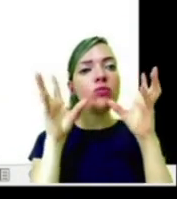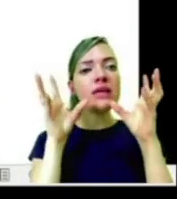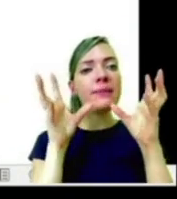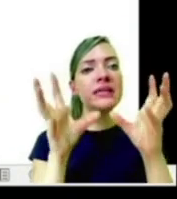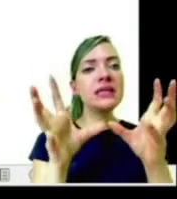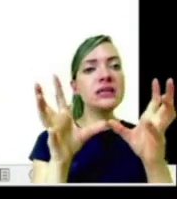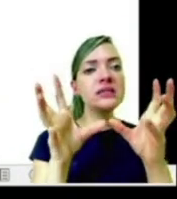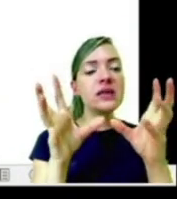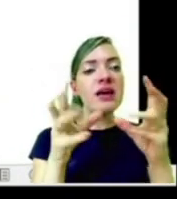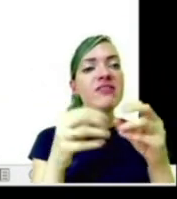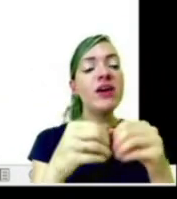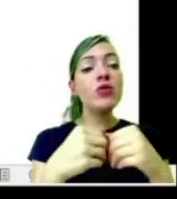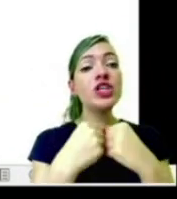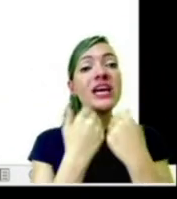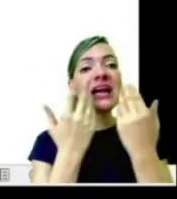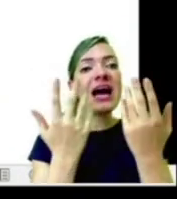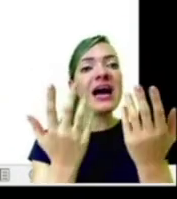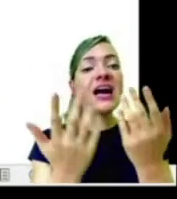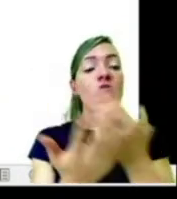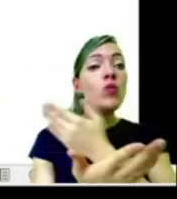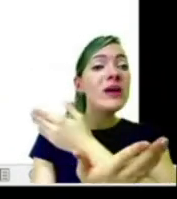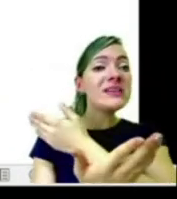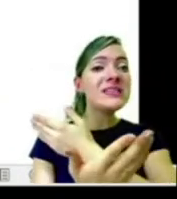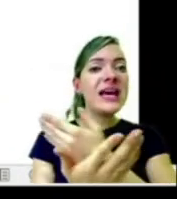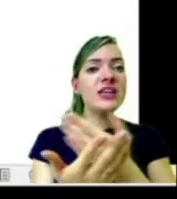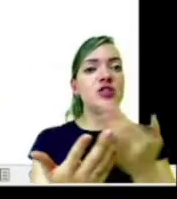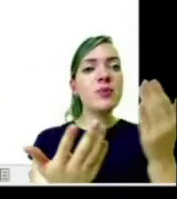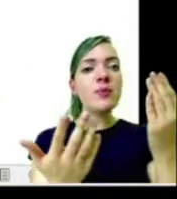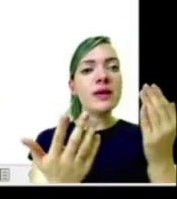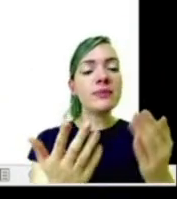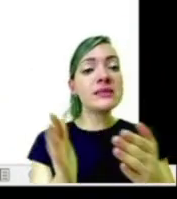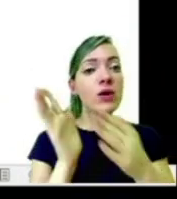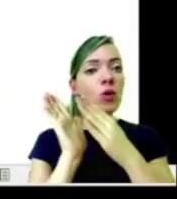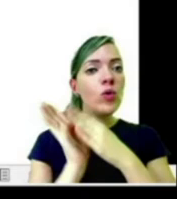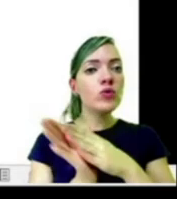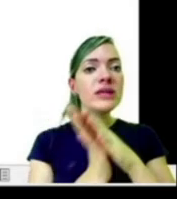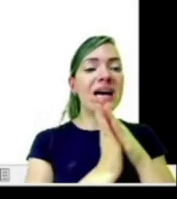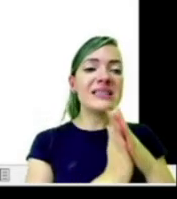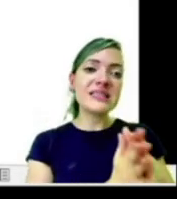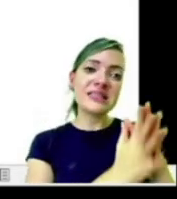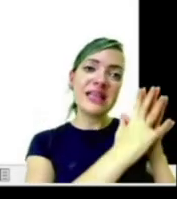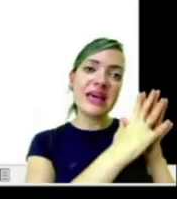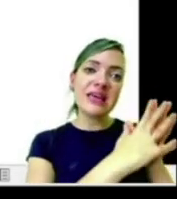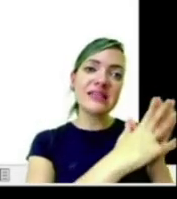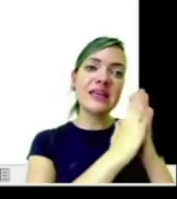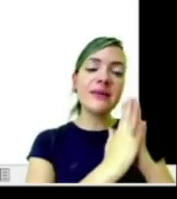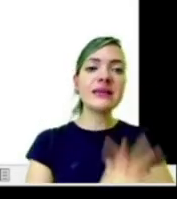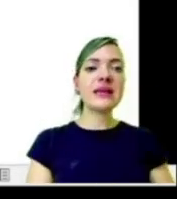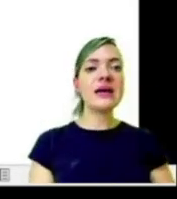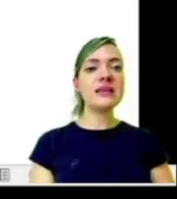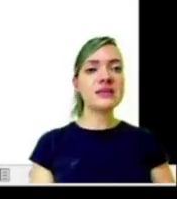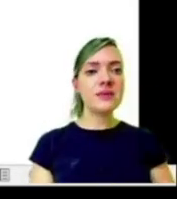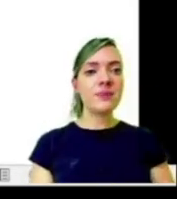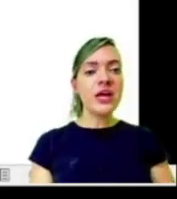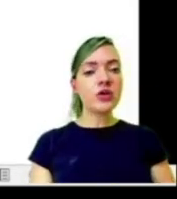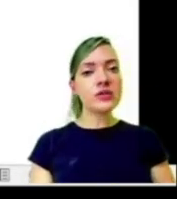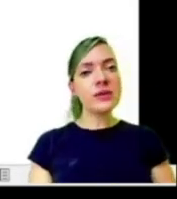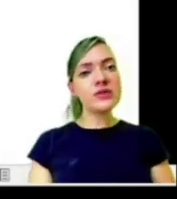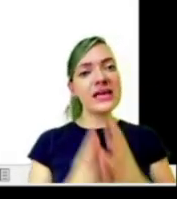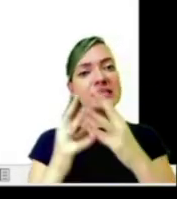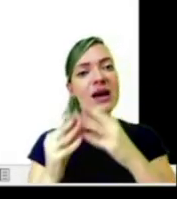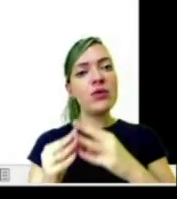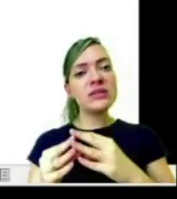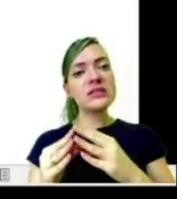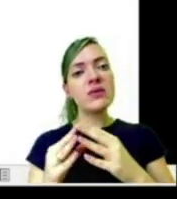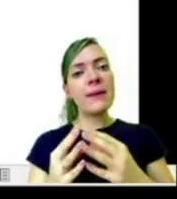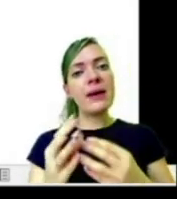esses contaminantes vão gerar uma série de problemas ao longo das teias alimentares. Nós